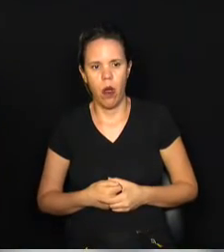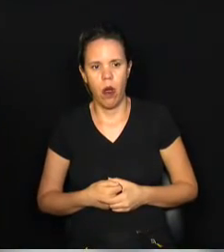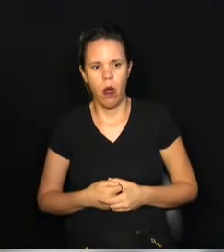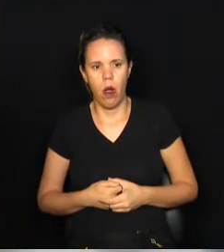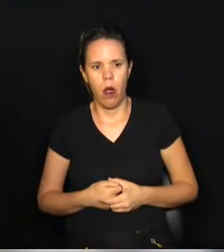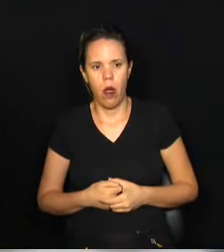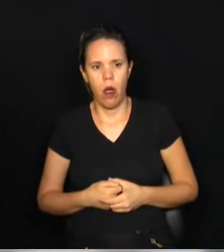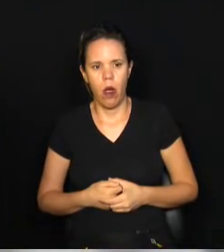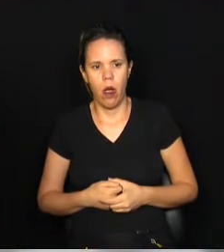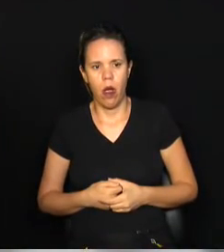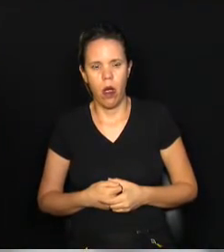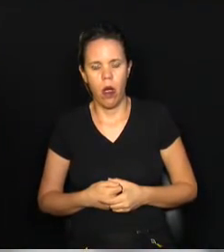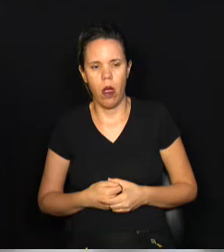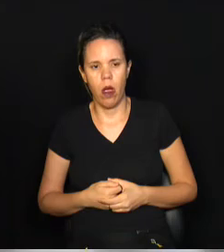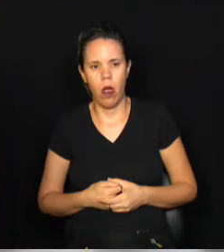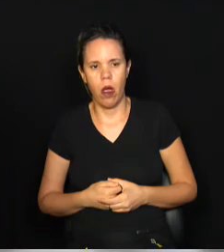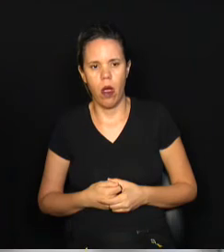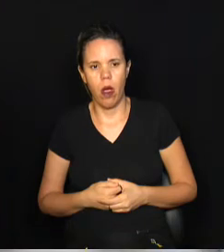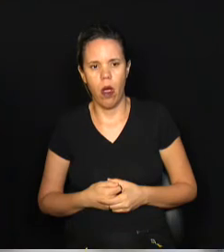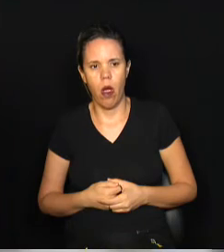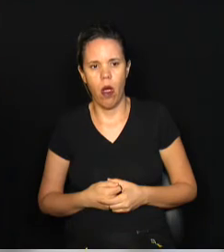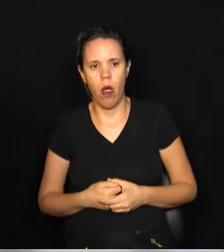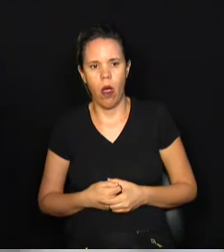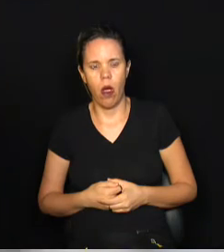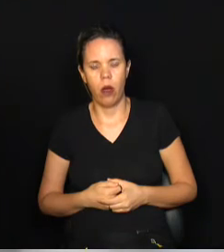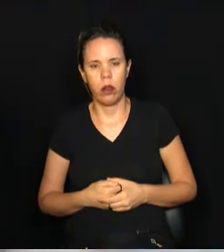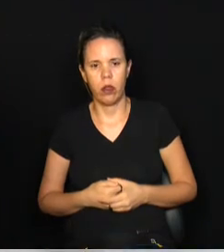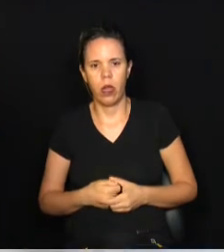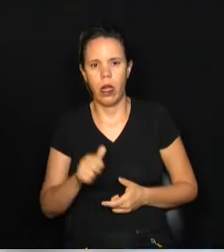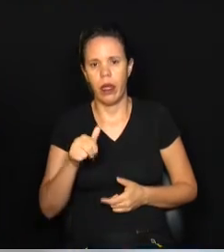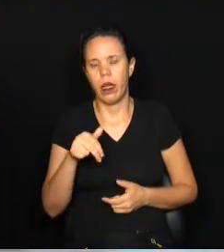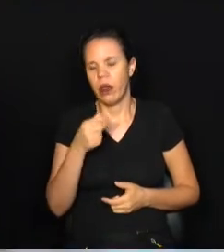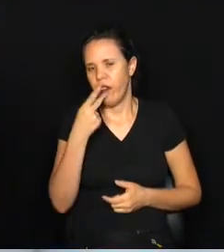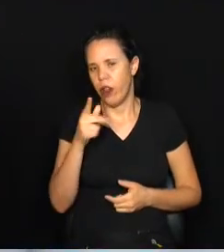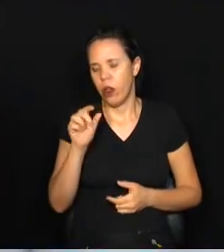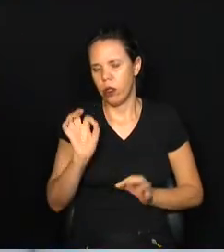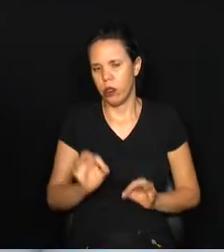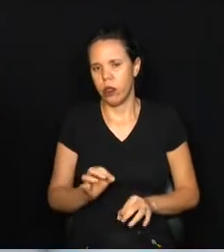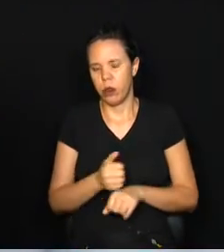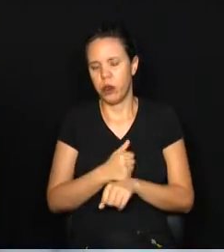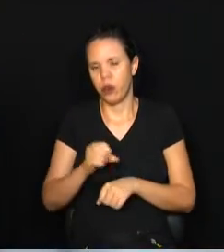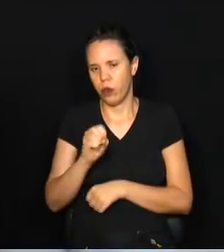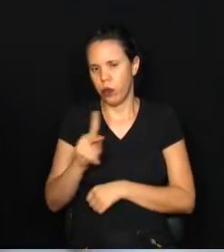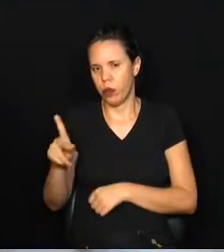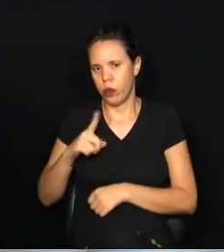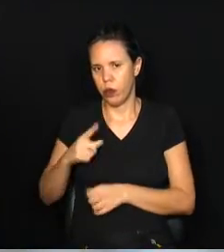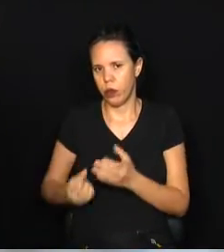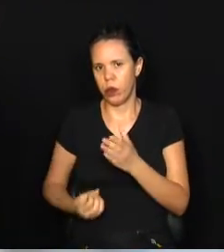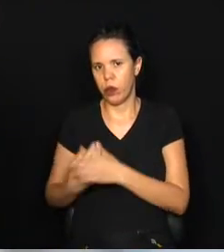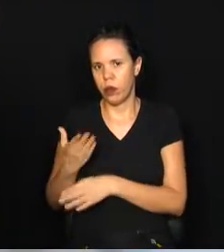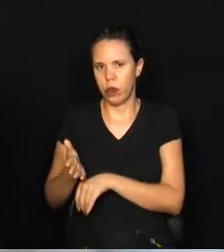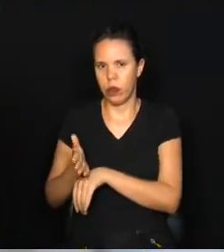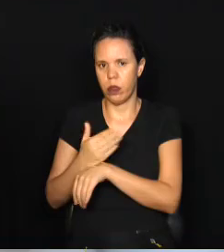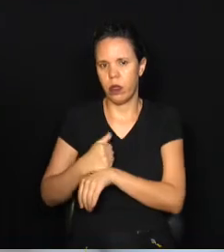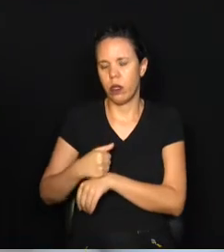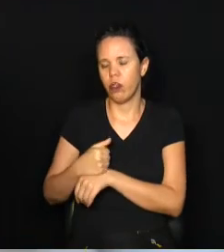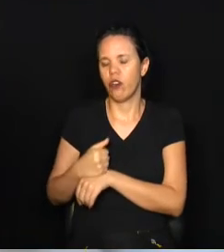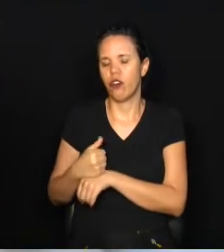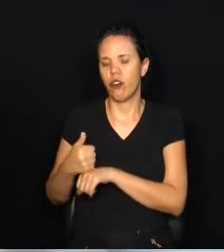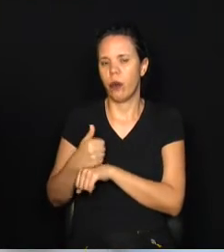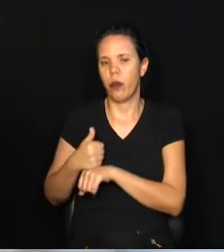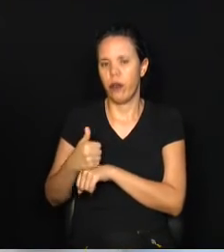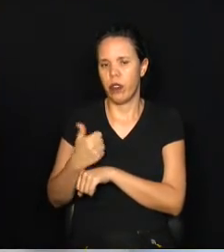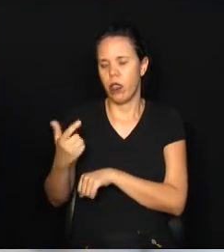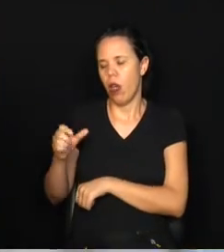A Ana falou muito bem, aí o Denis e a Marta, é só preciso lembrar que a optometria, ela vem de antes da oftalmologia. Né?